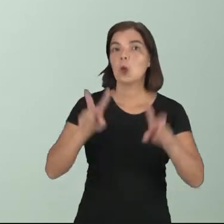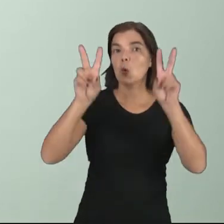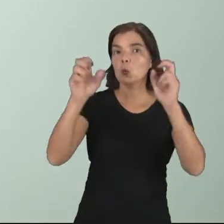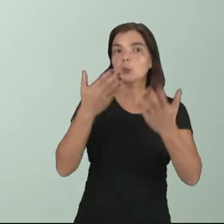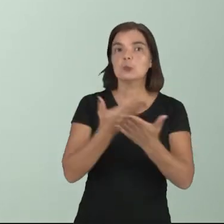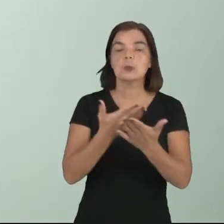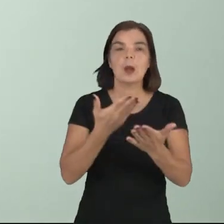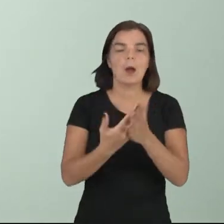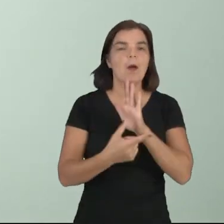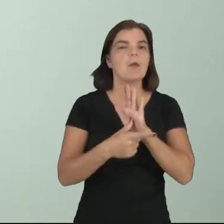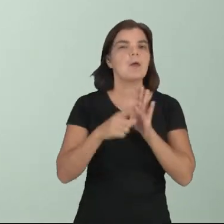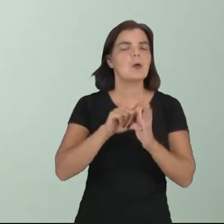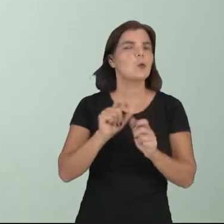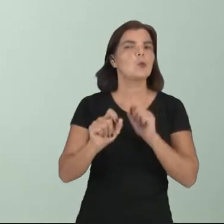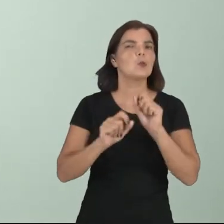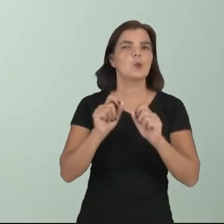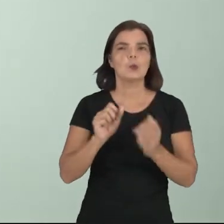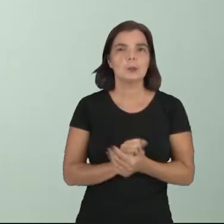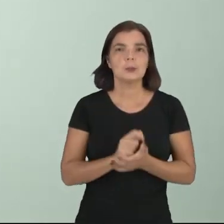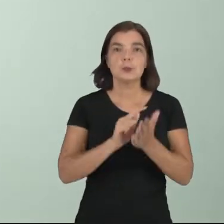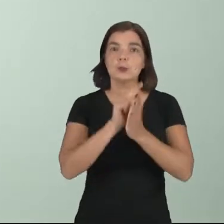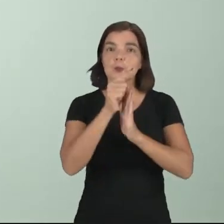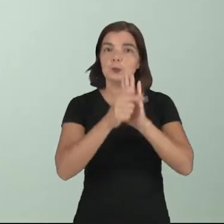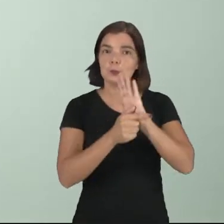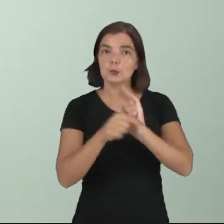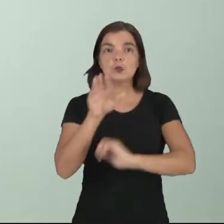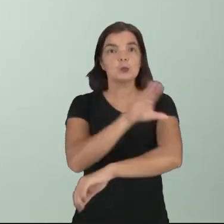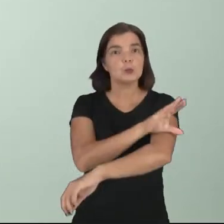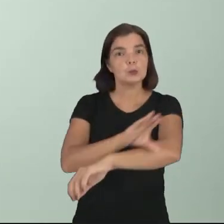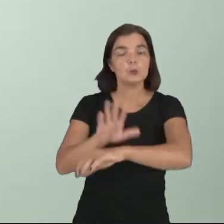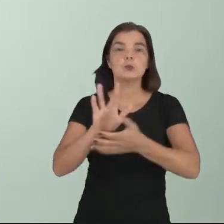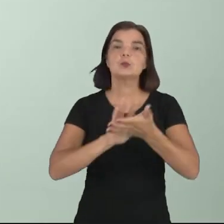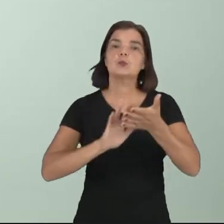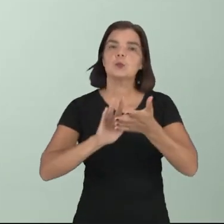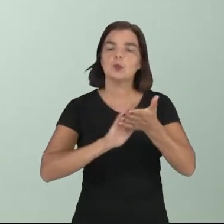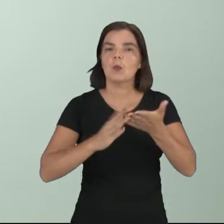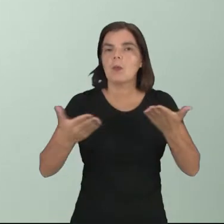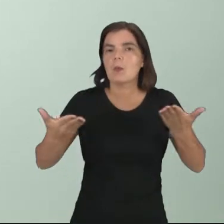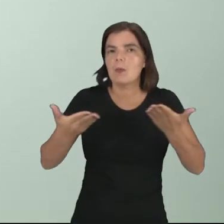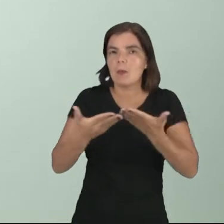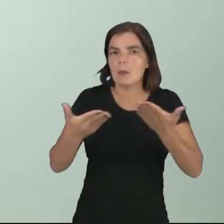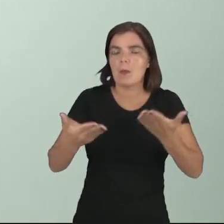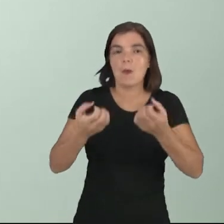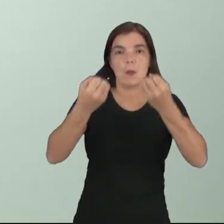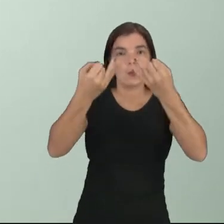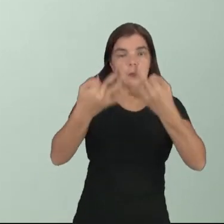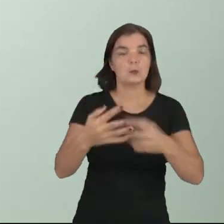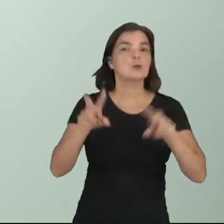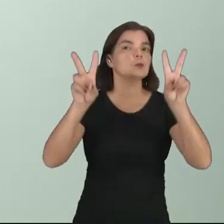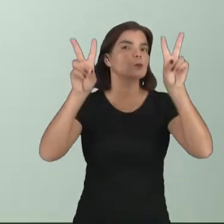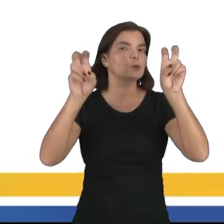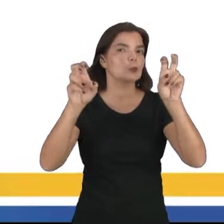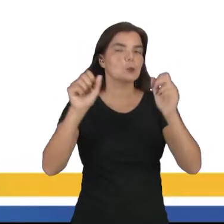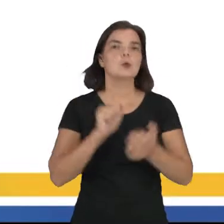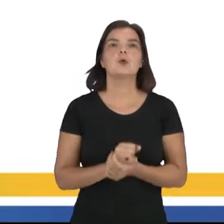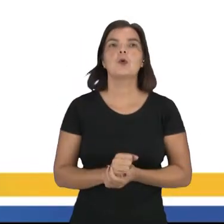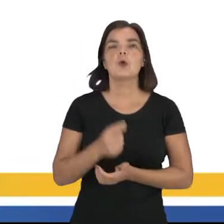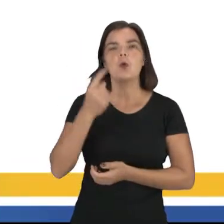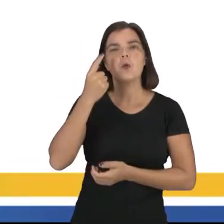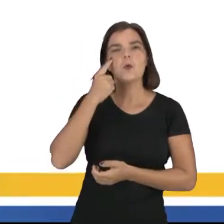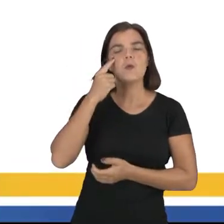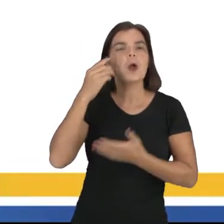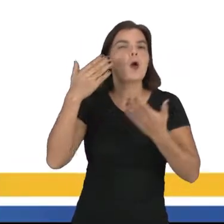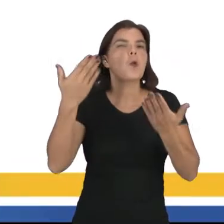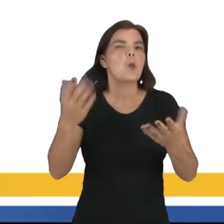O tema da nossa aula anterior foi sobre os textos da cultura digital. Hoje, nós vamos falar sobre intenções